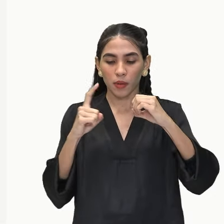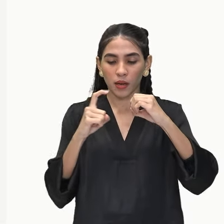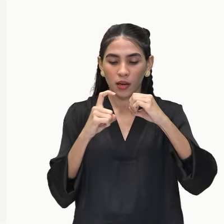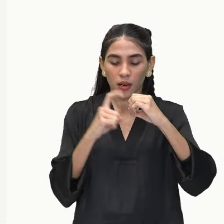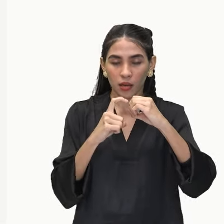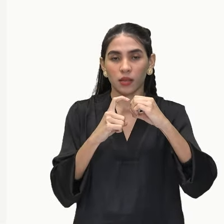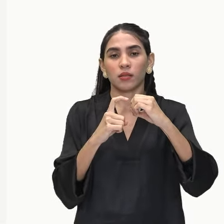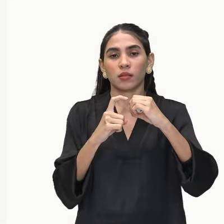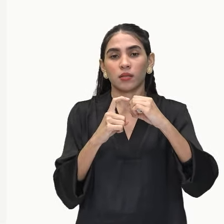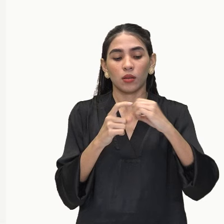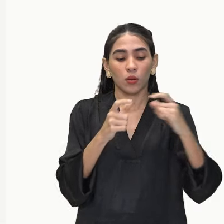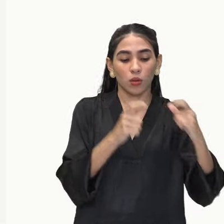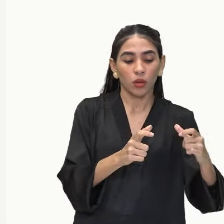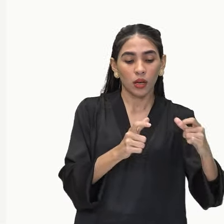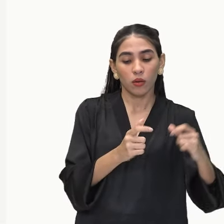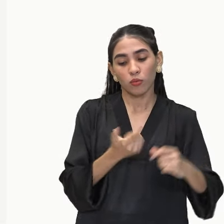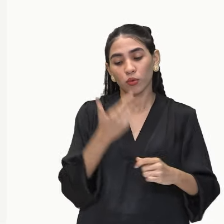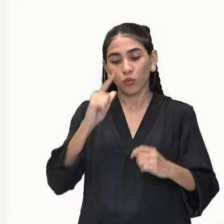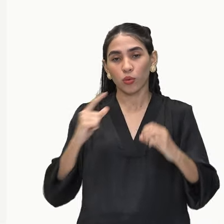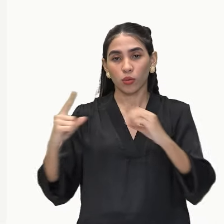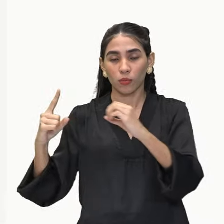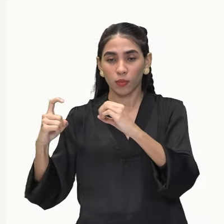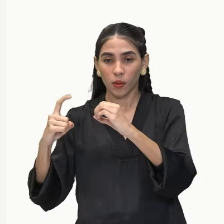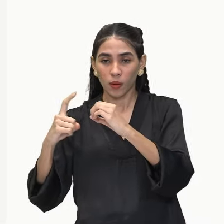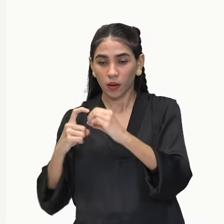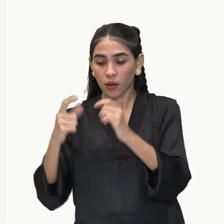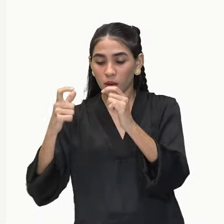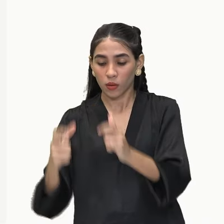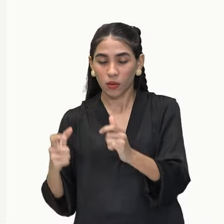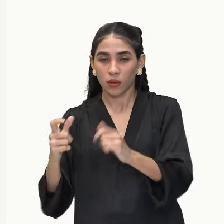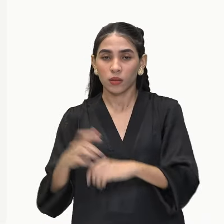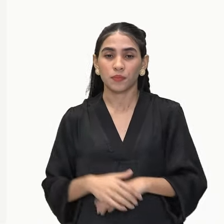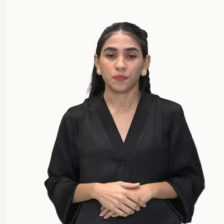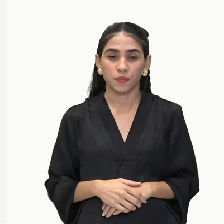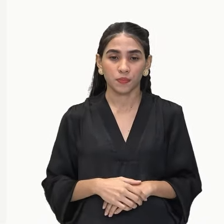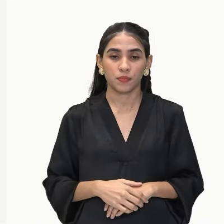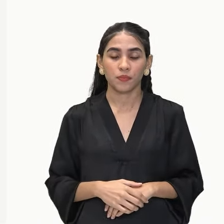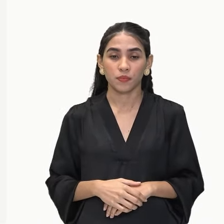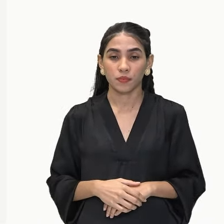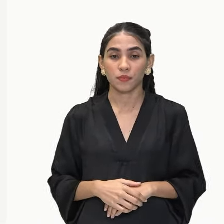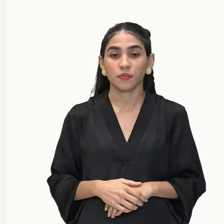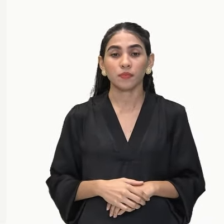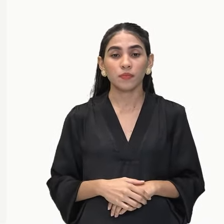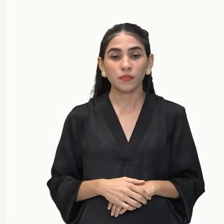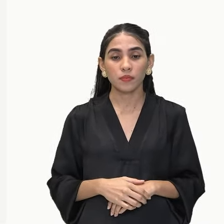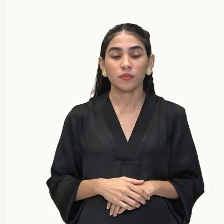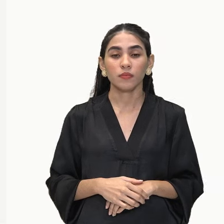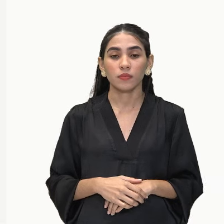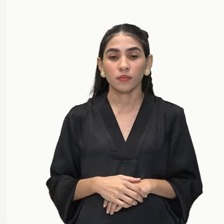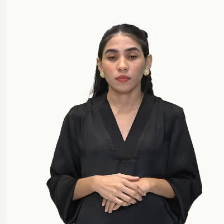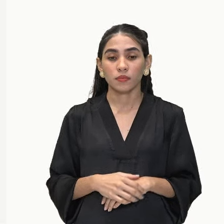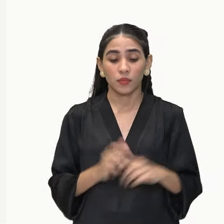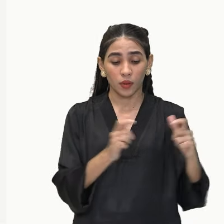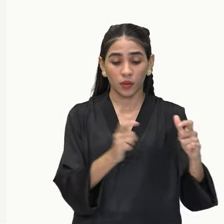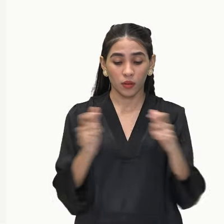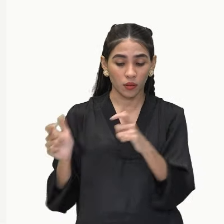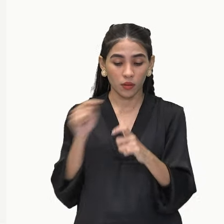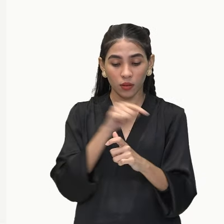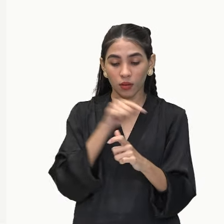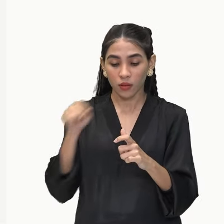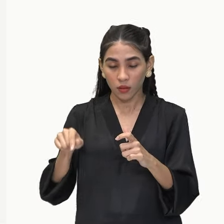vai depositar num local e o outro vai lá naquele local e deposita o seu outro gameta. E ali dentro